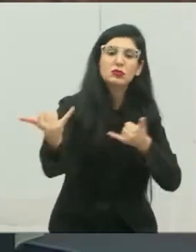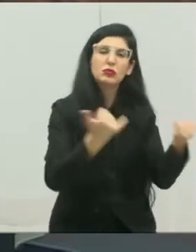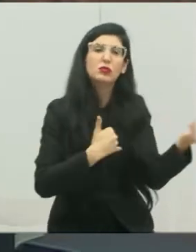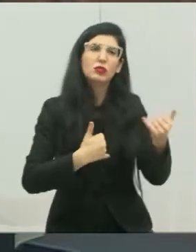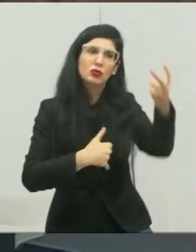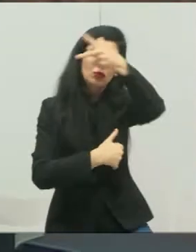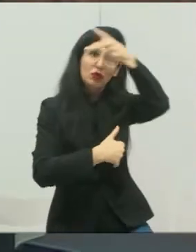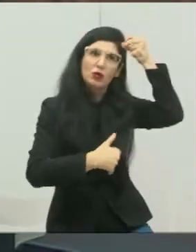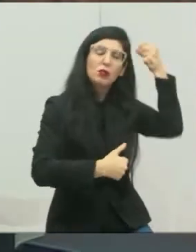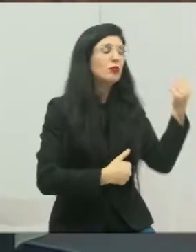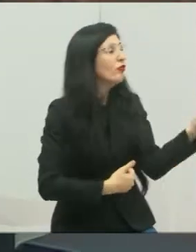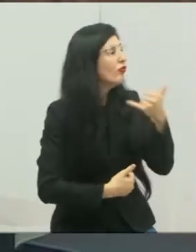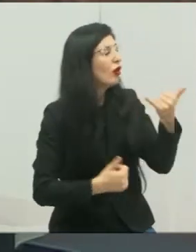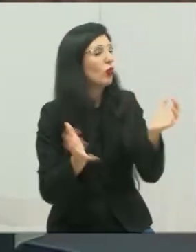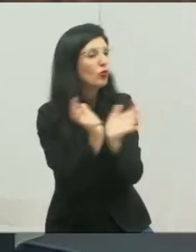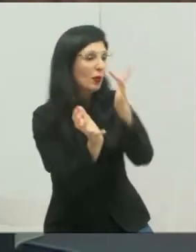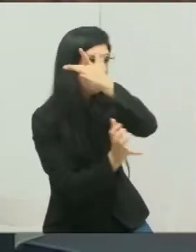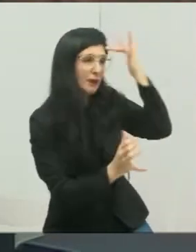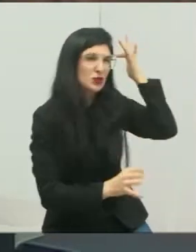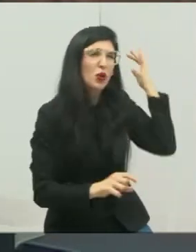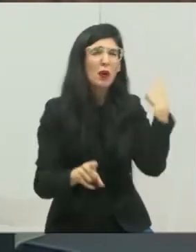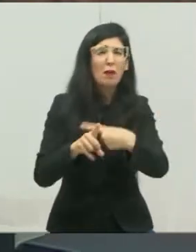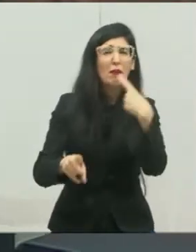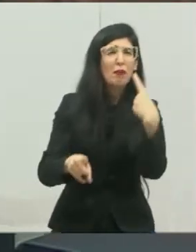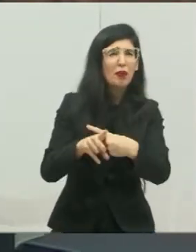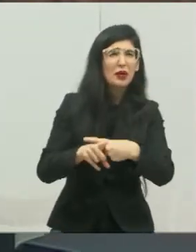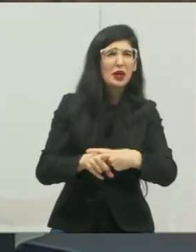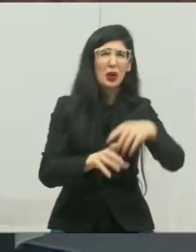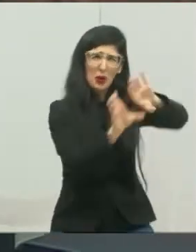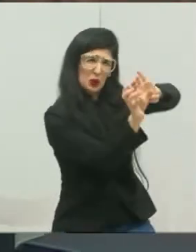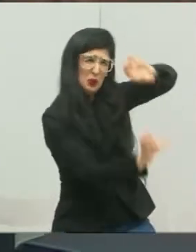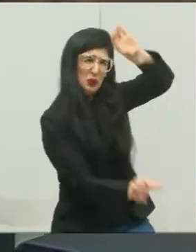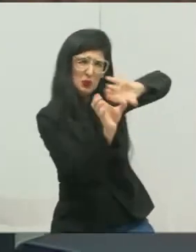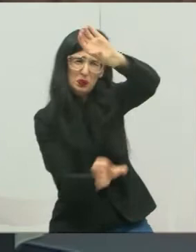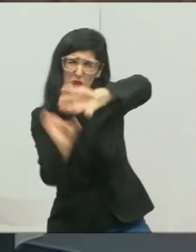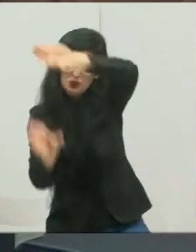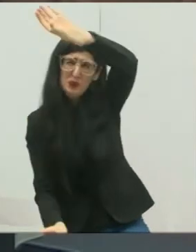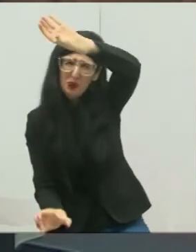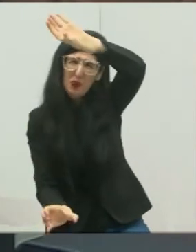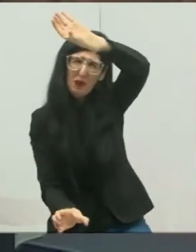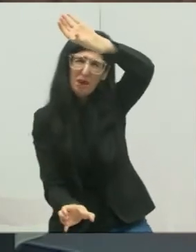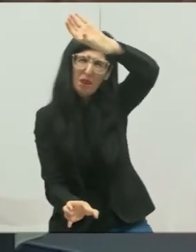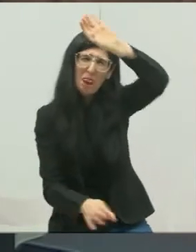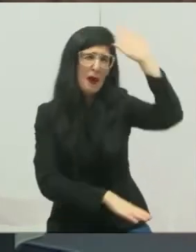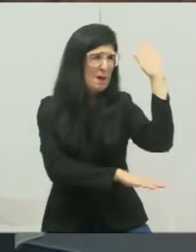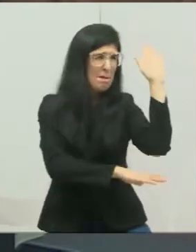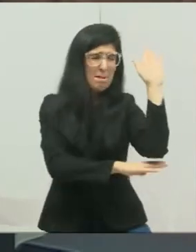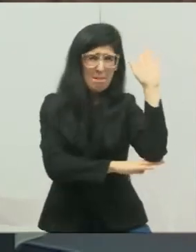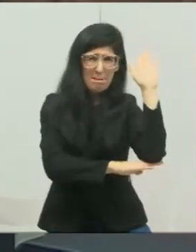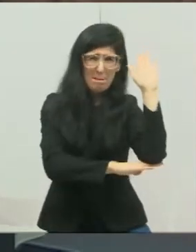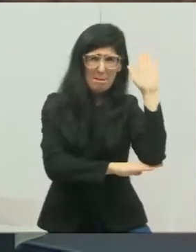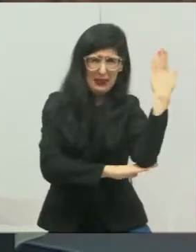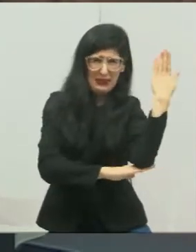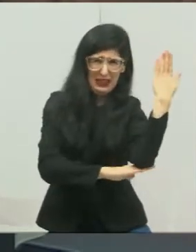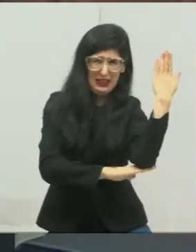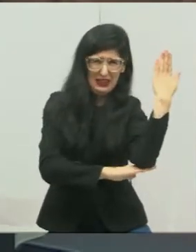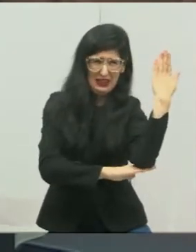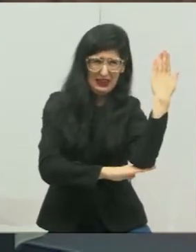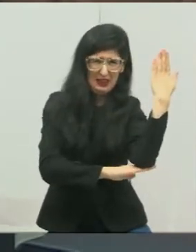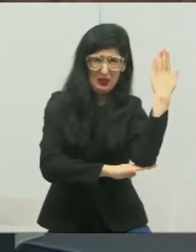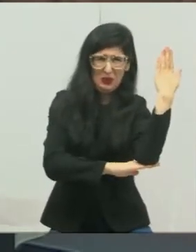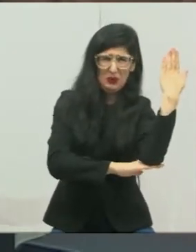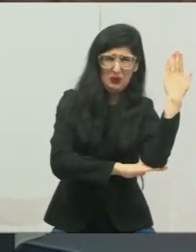um bambuzal muito alto, entrelaçando a fiação de energia elétrica. Então, ali, quanto risco, né? Já